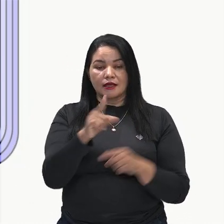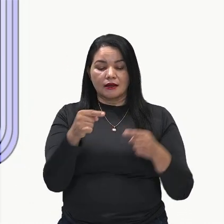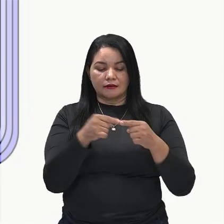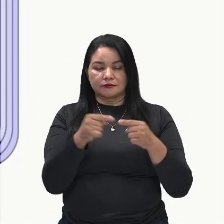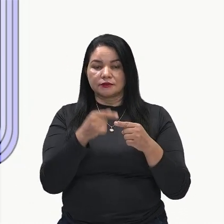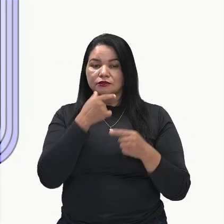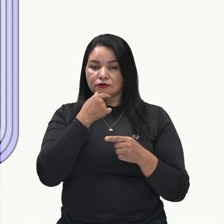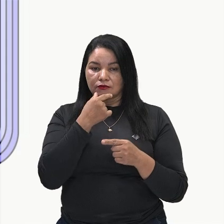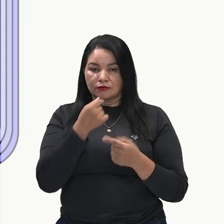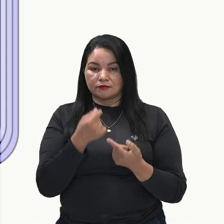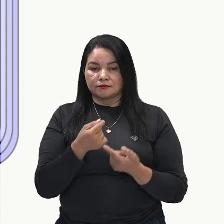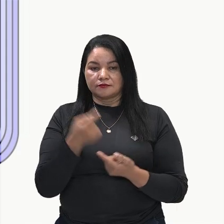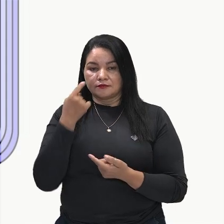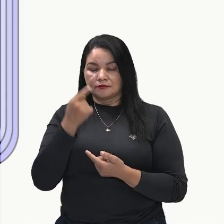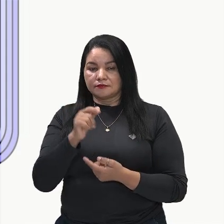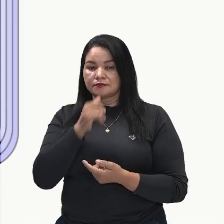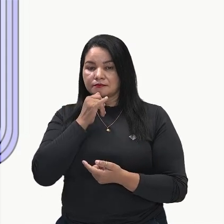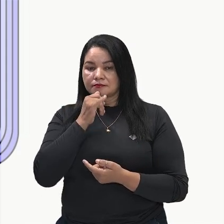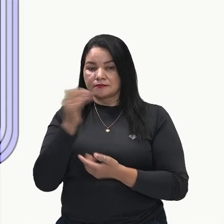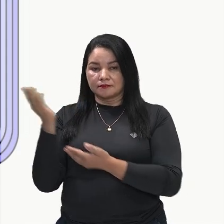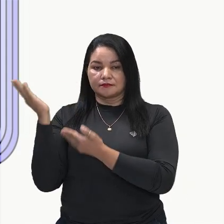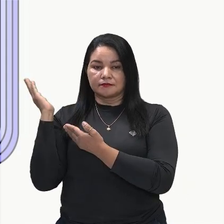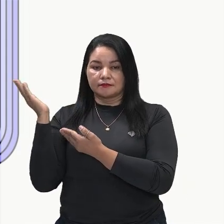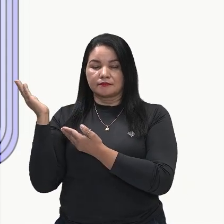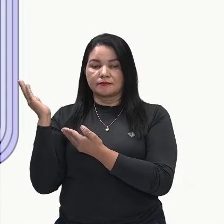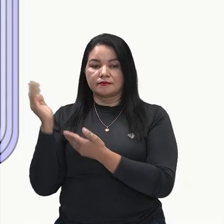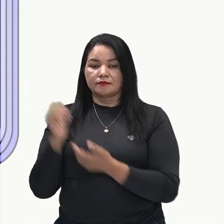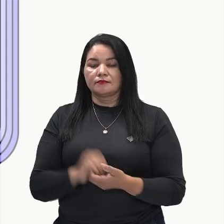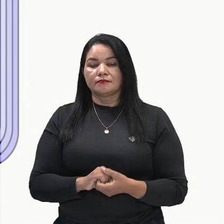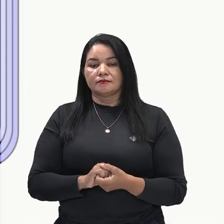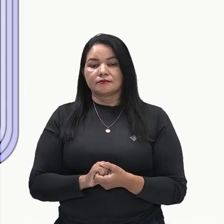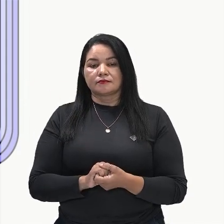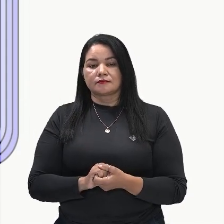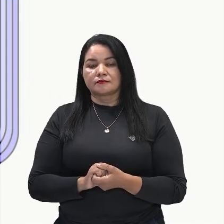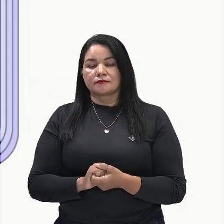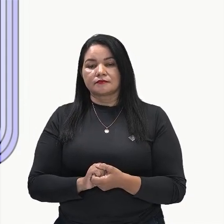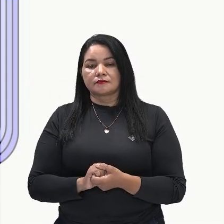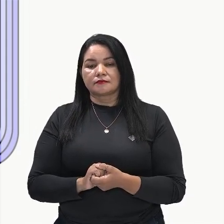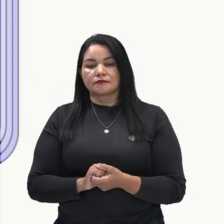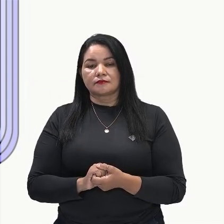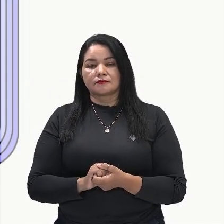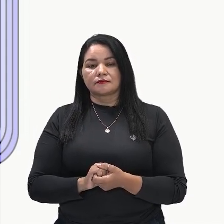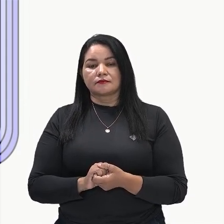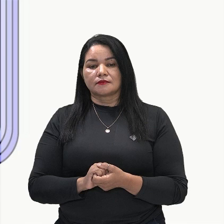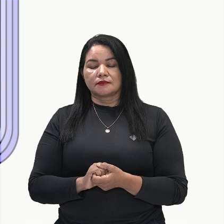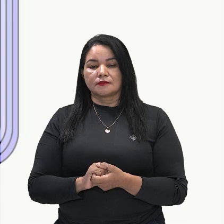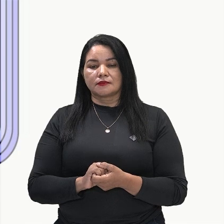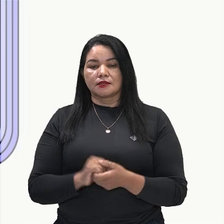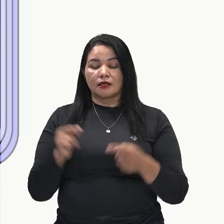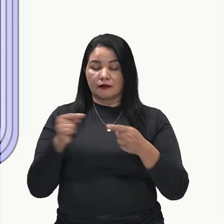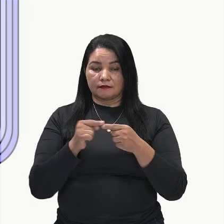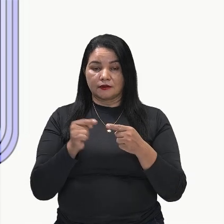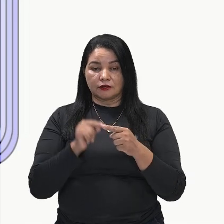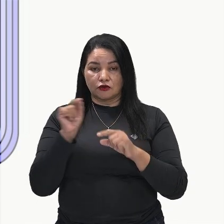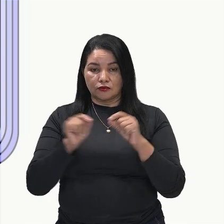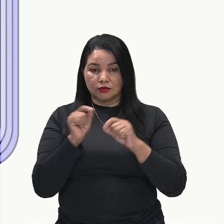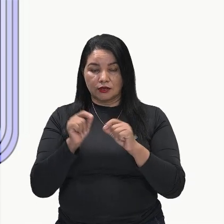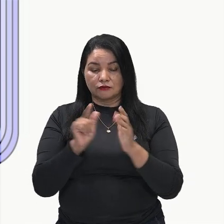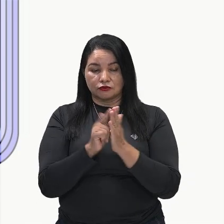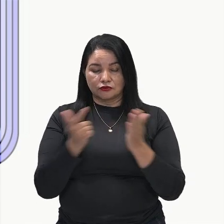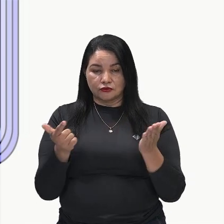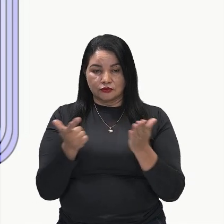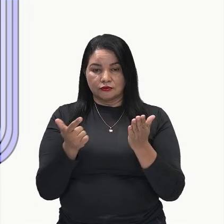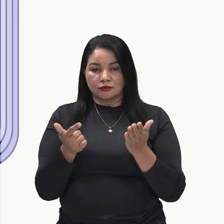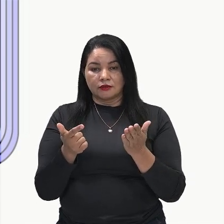de hoje, generará muito revuelto. Então, aqui no caso do jornal, há